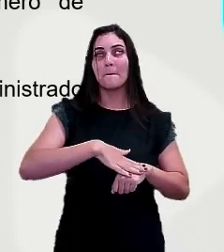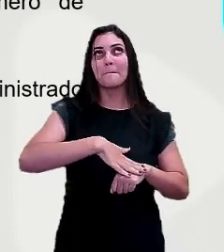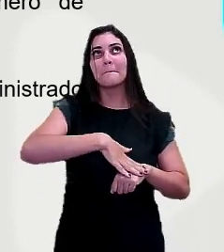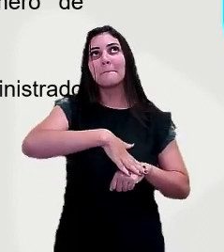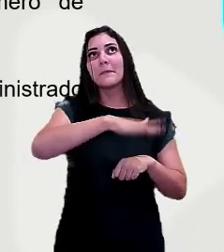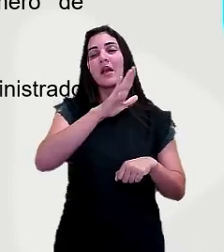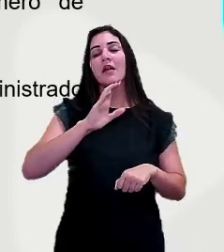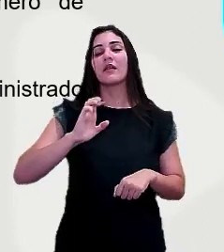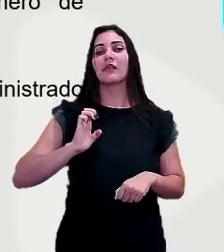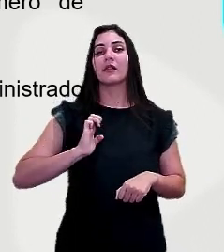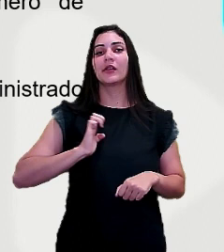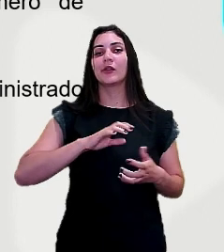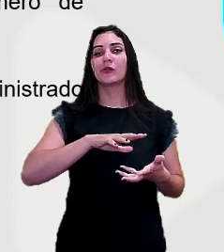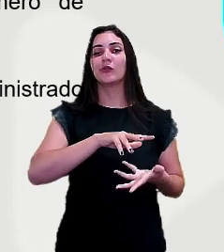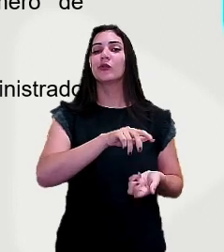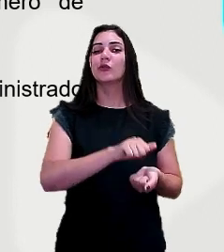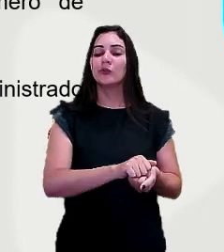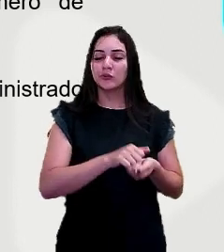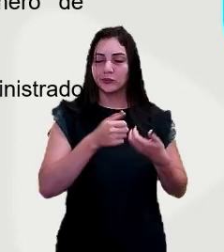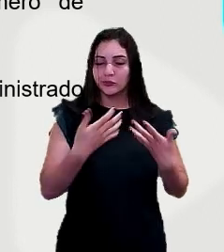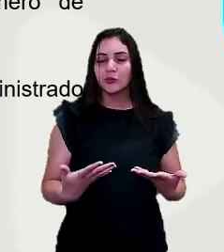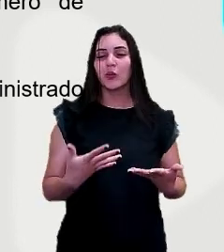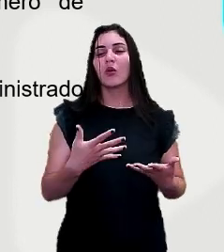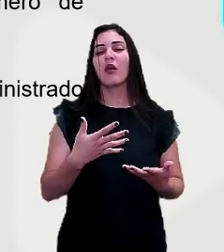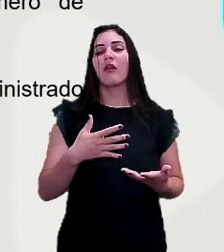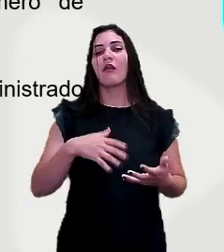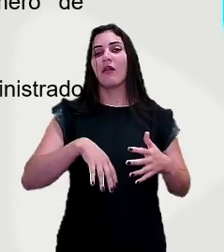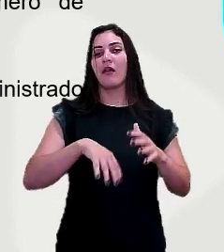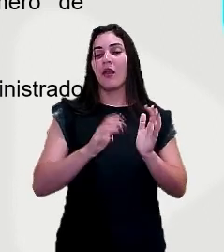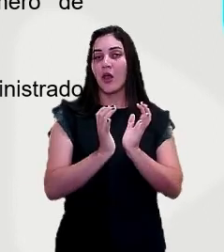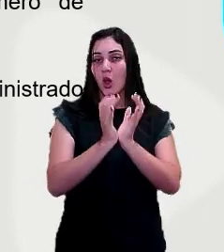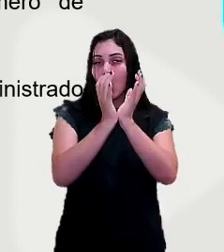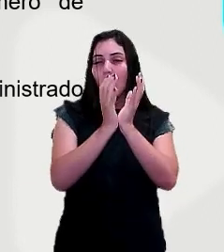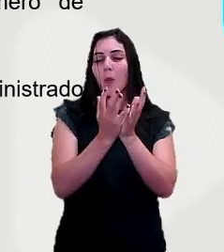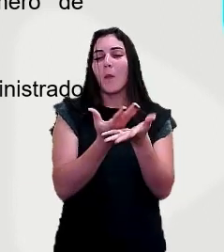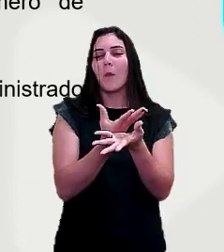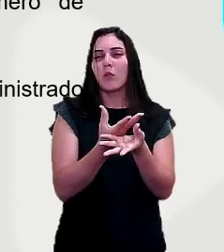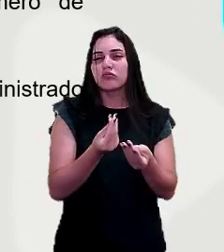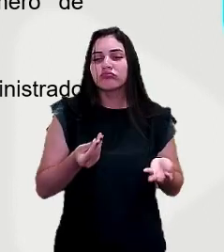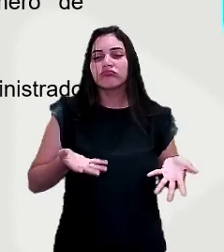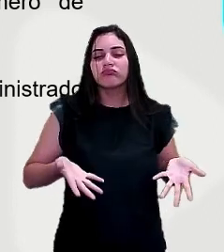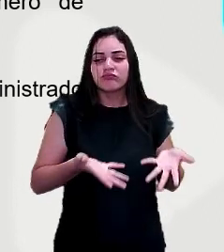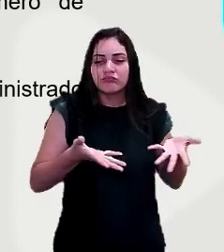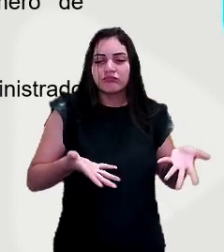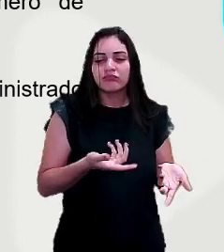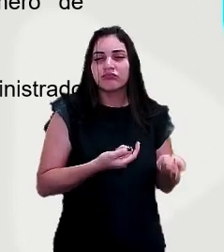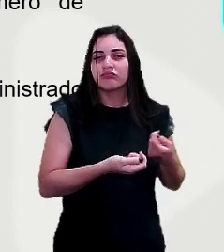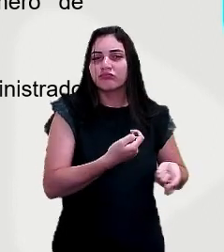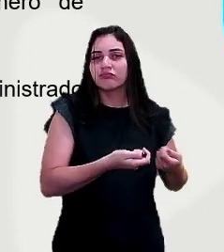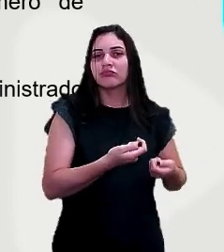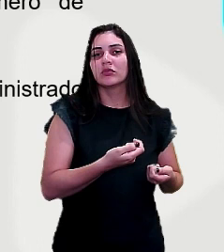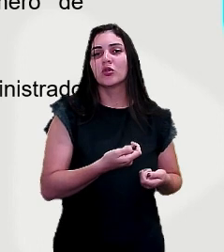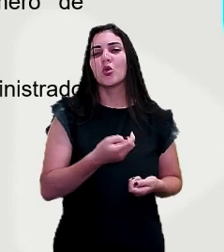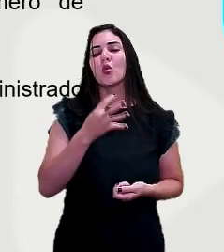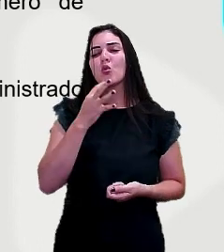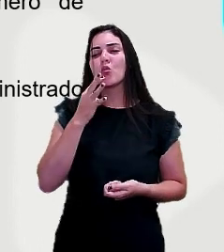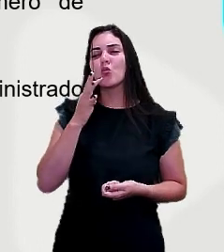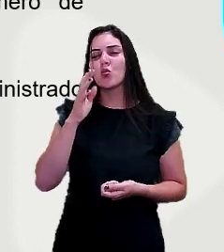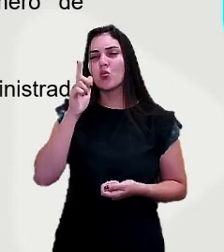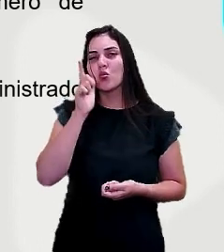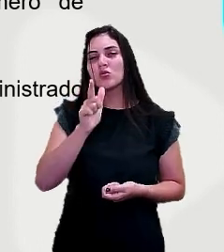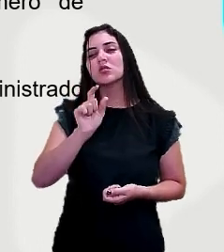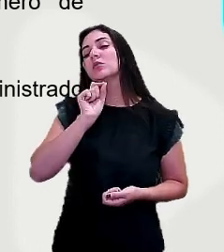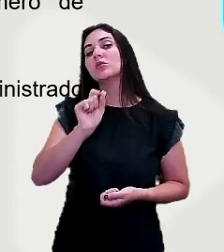pode ter noção, né, que essa Copa está sendo muito investida e quando conseguimos ver os jogos, nós conseguimos visualizar como